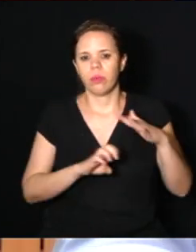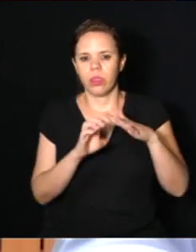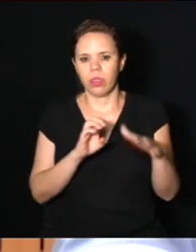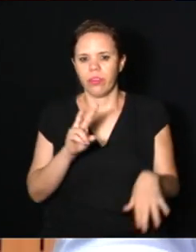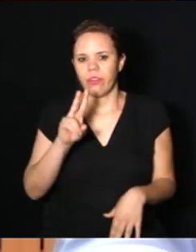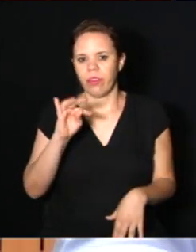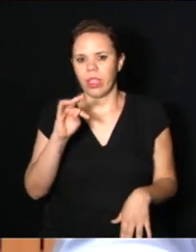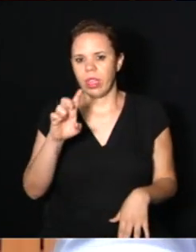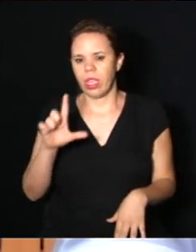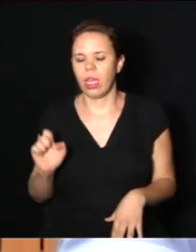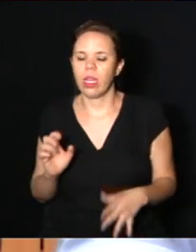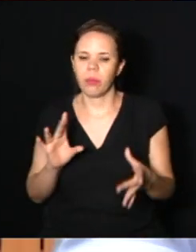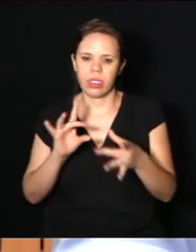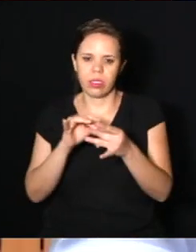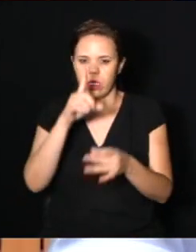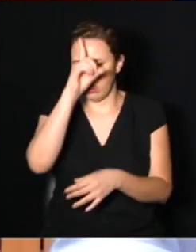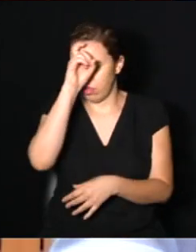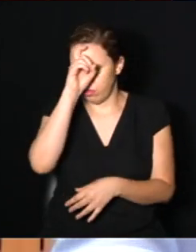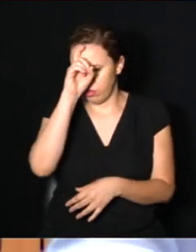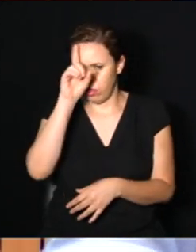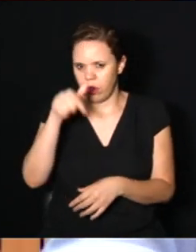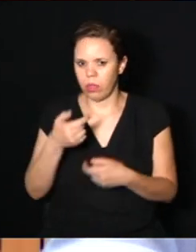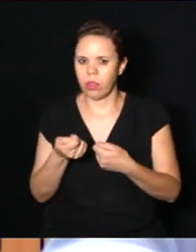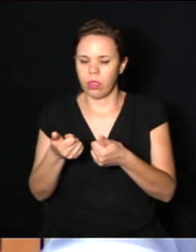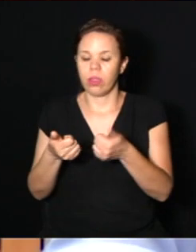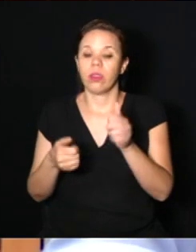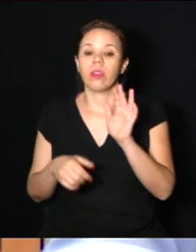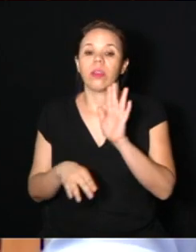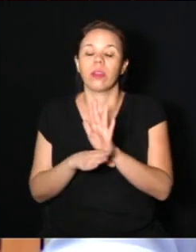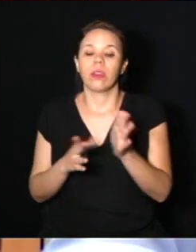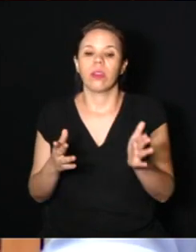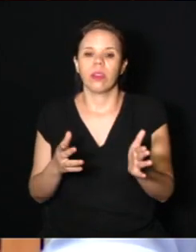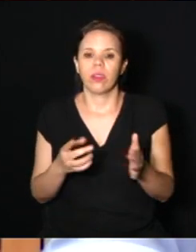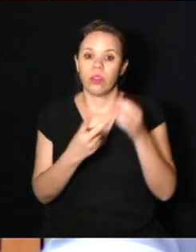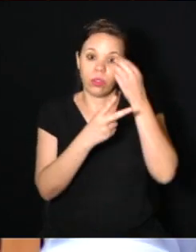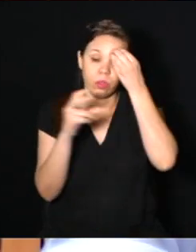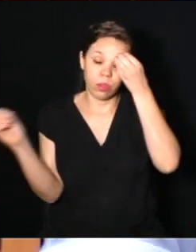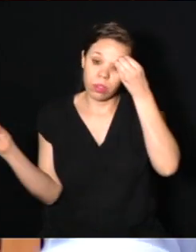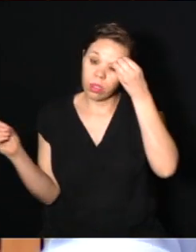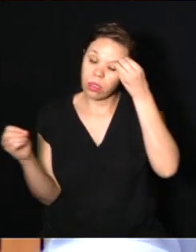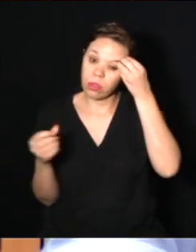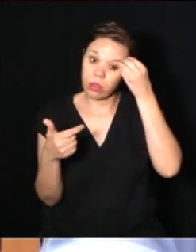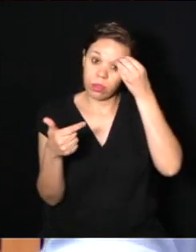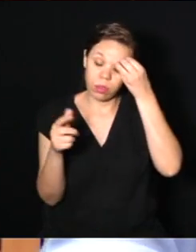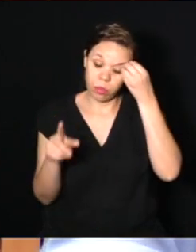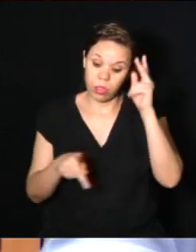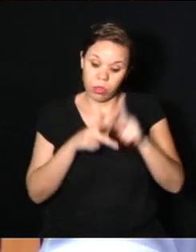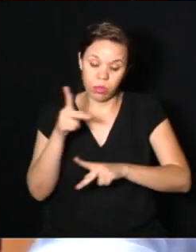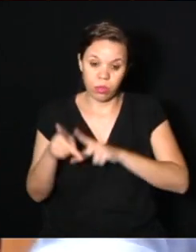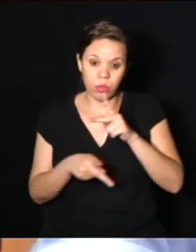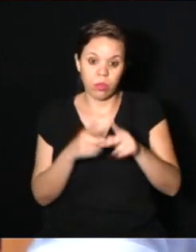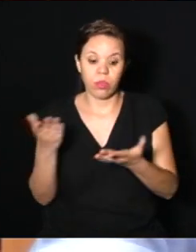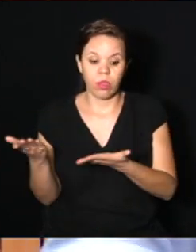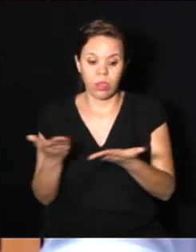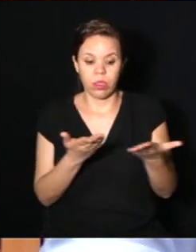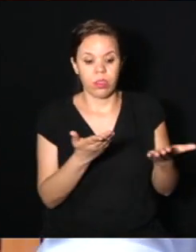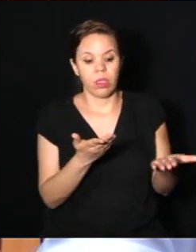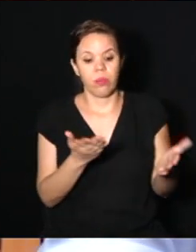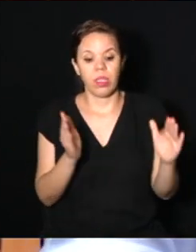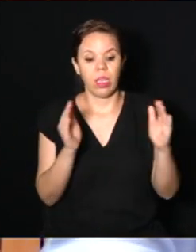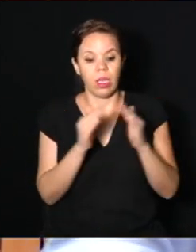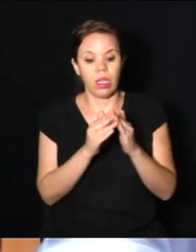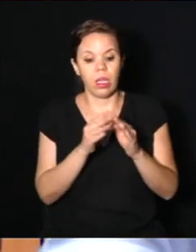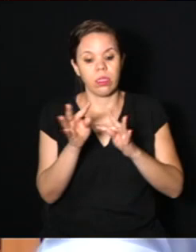em parceria com o hospital, esse serviço para a nossa rede. São 202 usuários no SAD Sudoeste, e